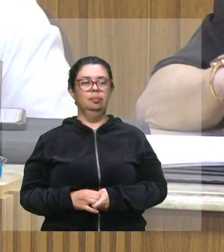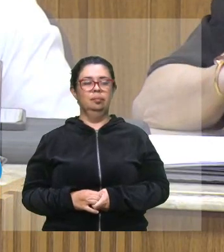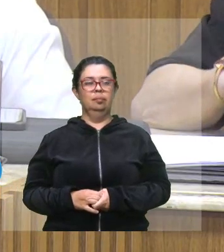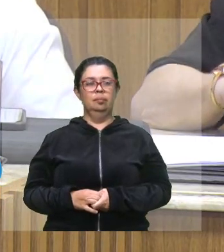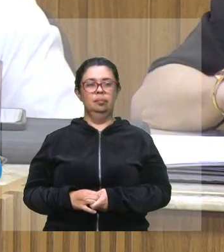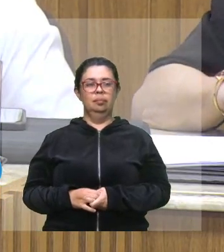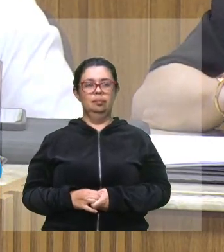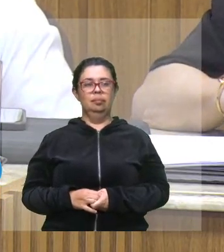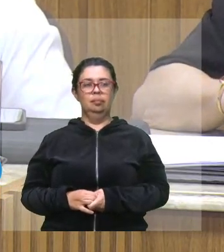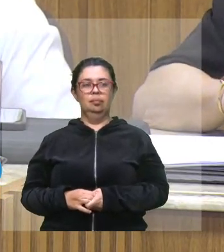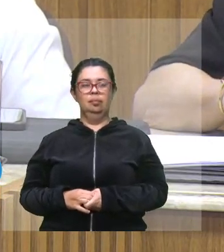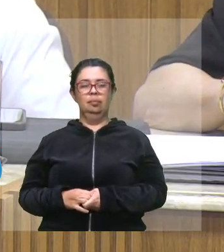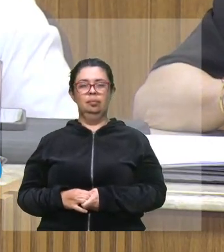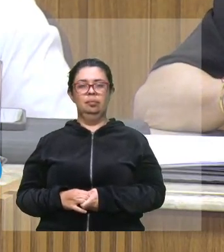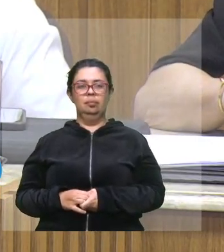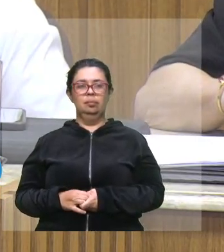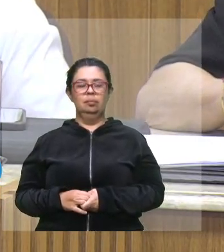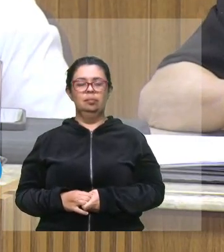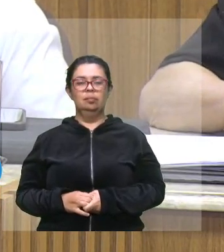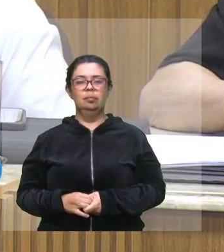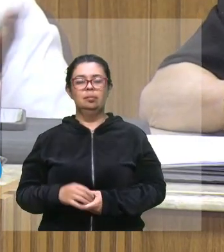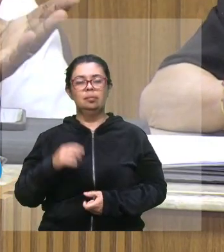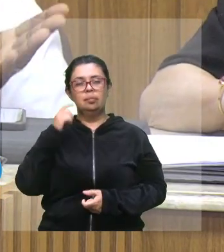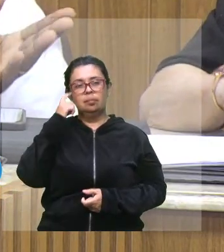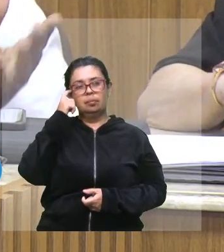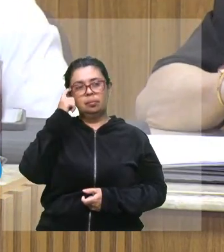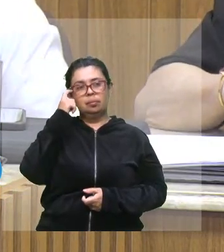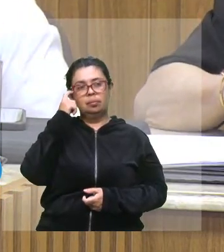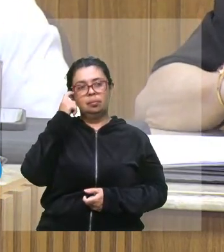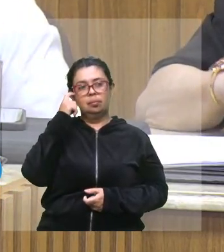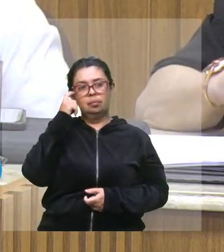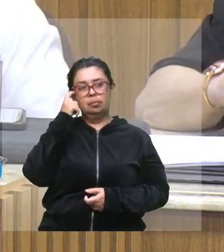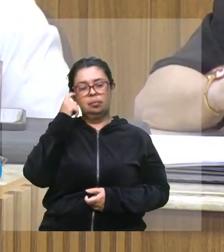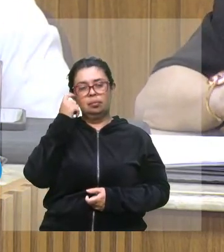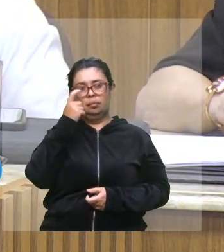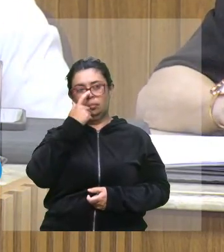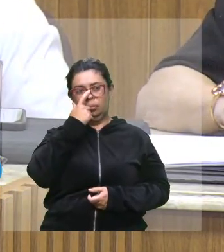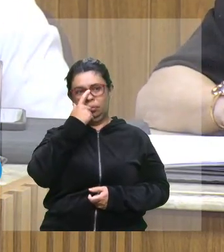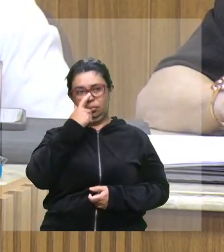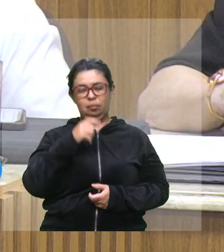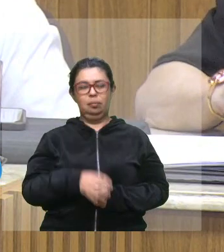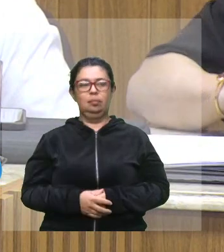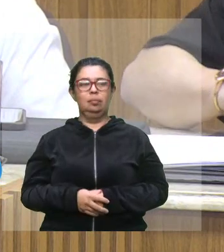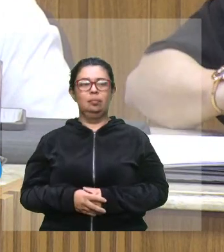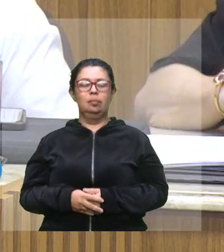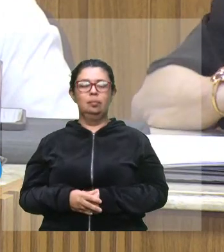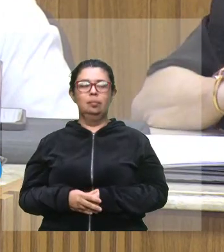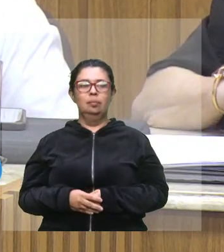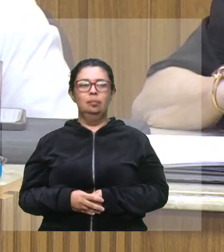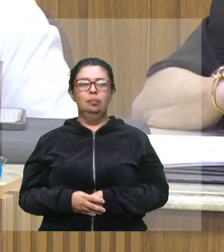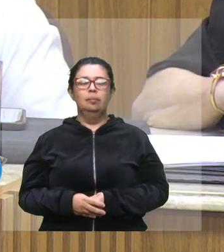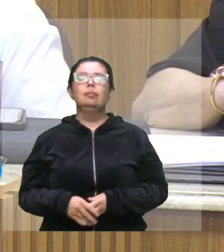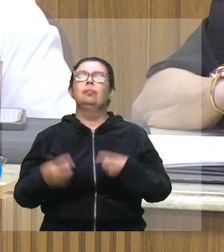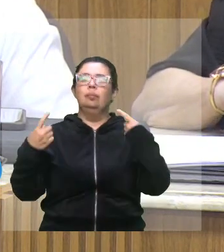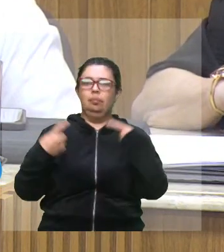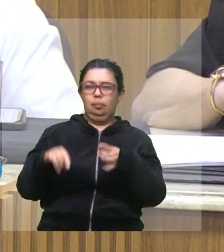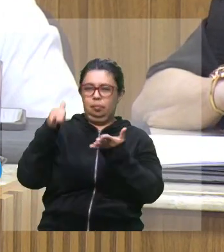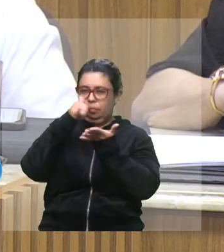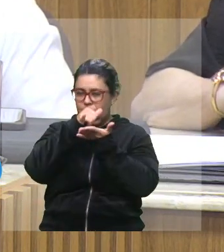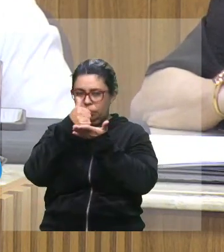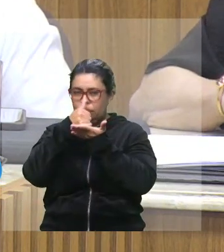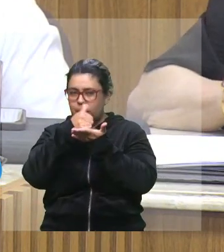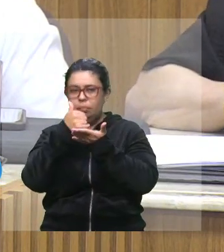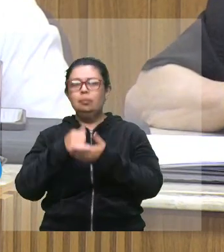meu gabinete, onde somos militantes na causa, né, do combate e prevenção às